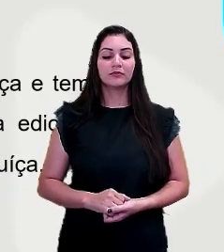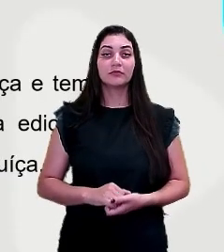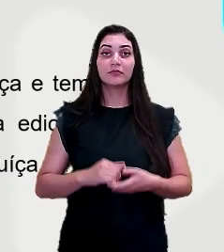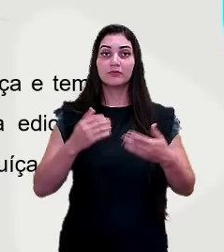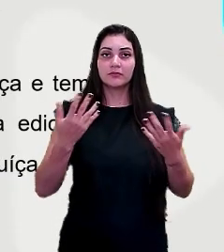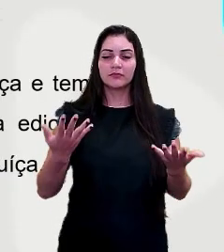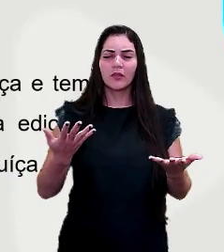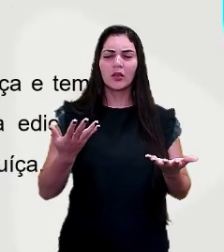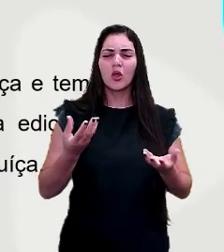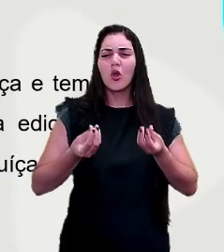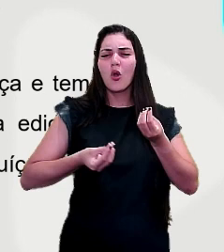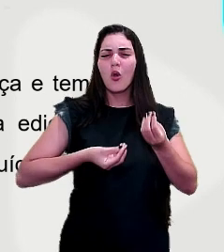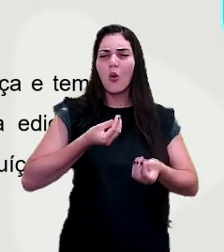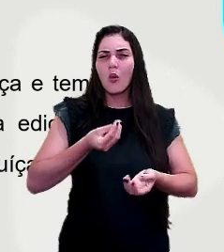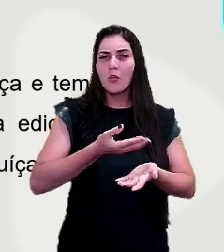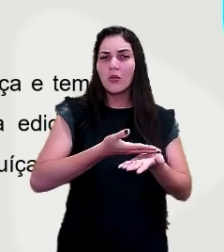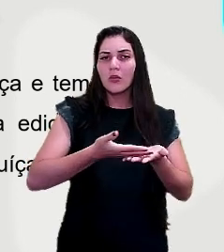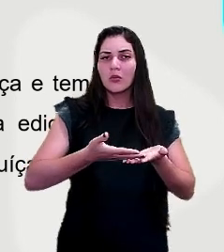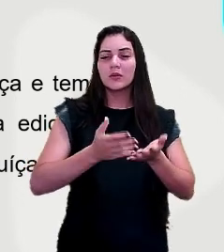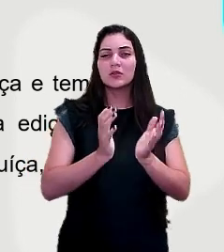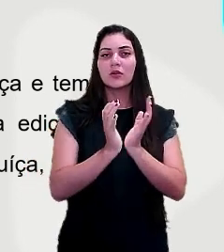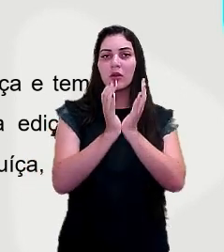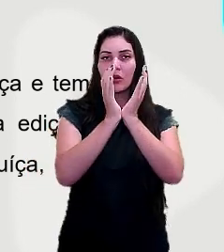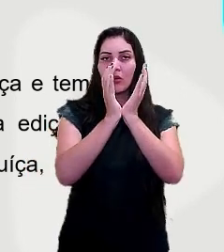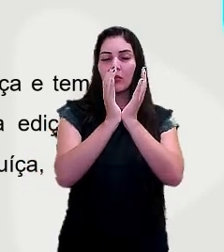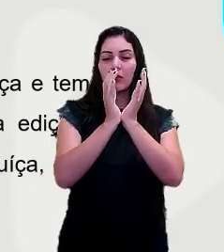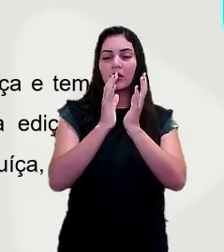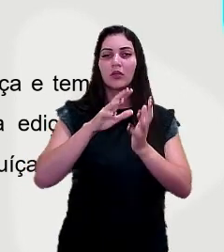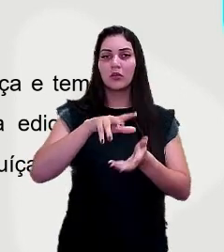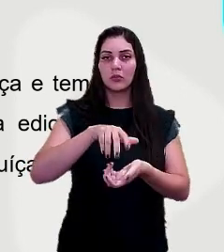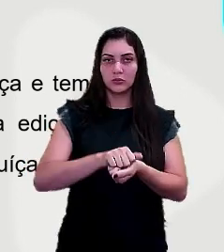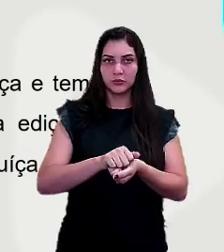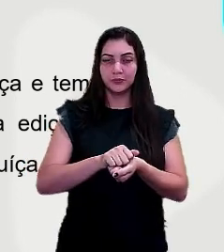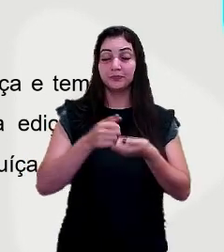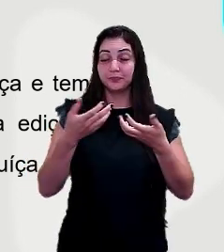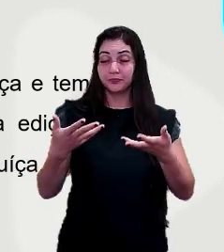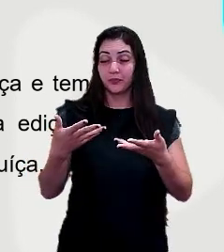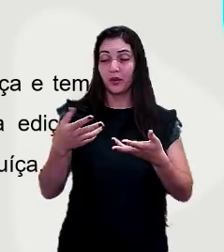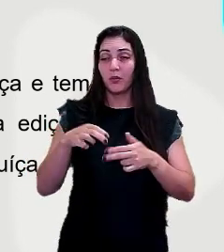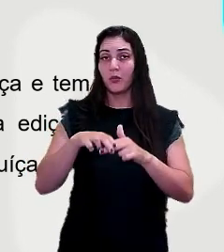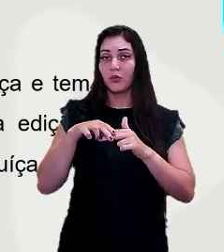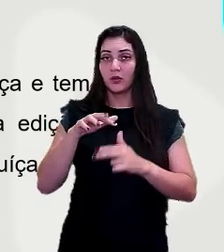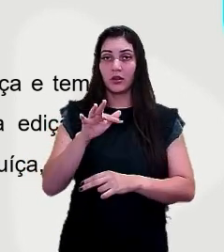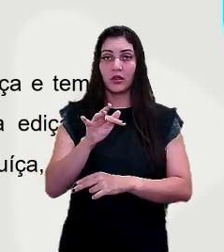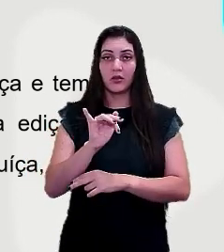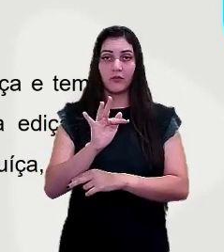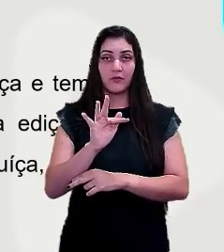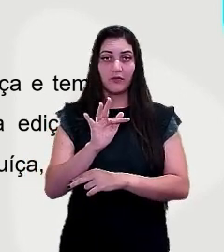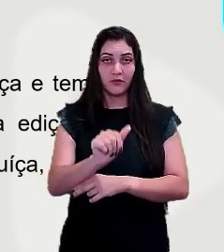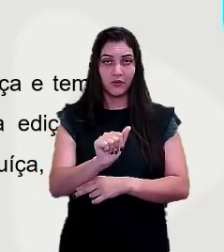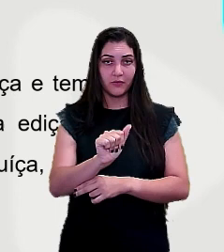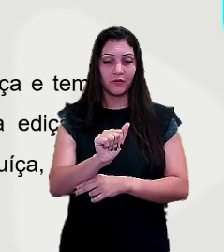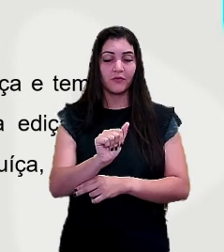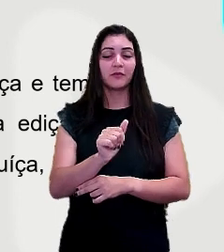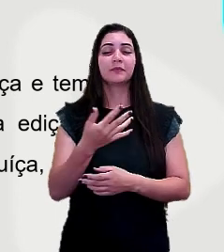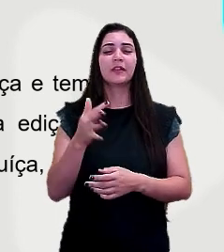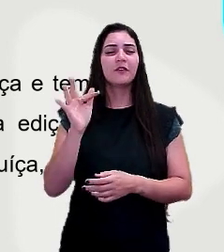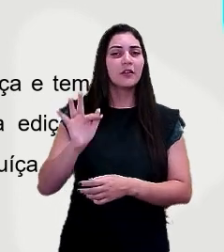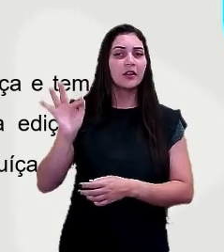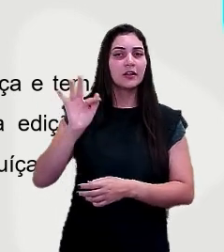A origem da Copa do Mundo teve início com a fundação da FIFA, que a FIFA é a Federação Internacional de